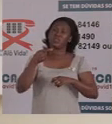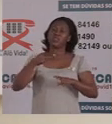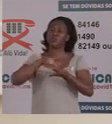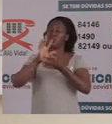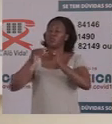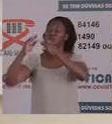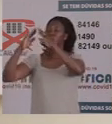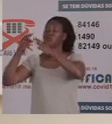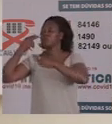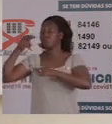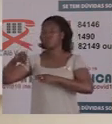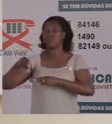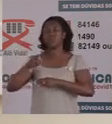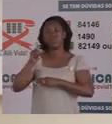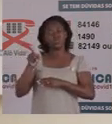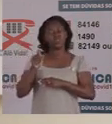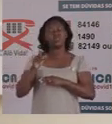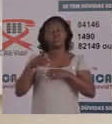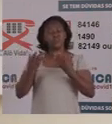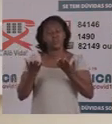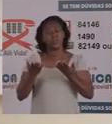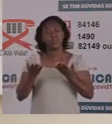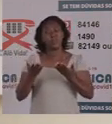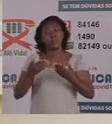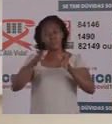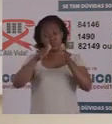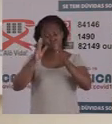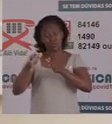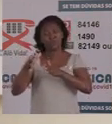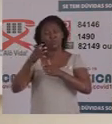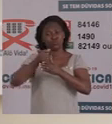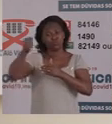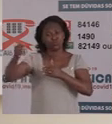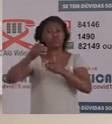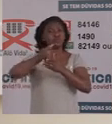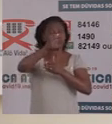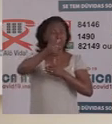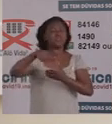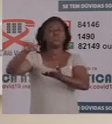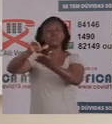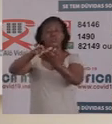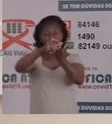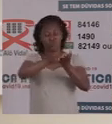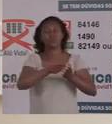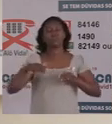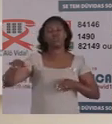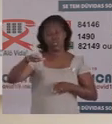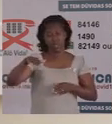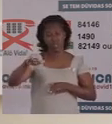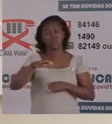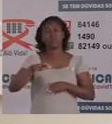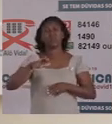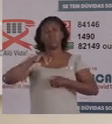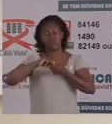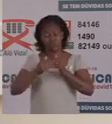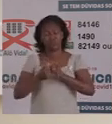funções essenciais e para realocar os funcionários que permanecem em áreas de risco diferenciado. Portanto, foram